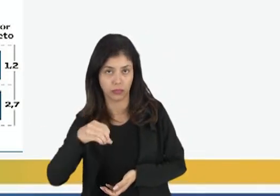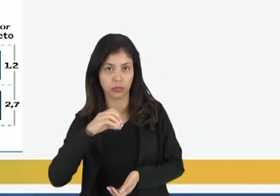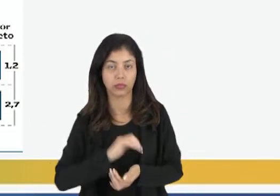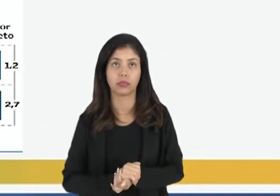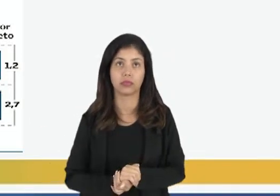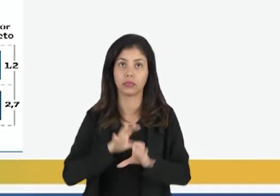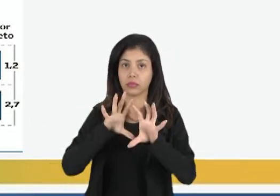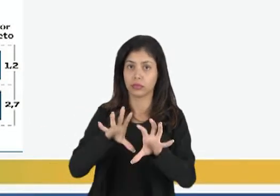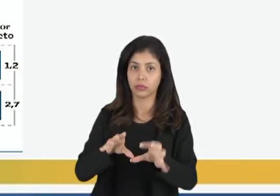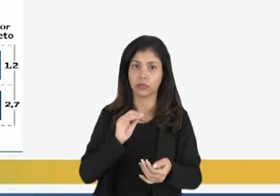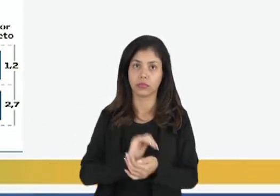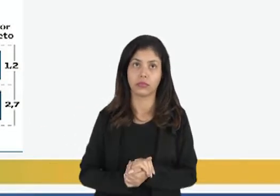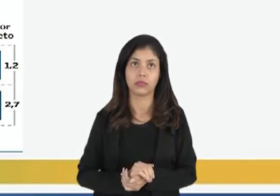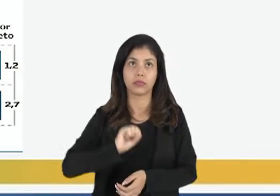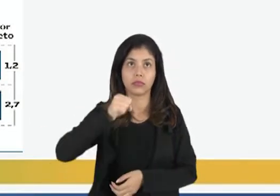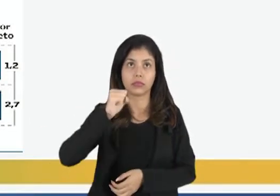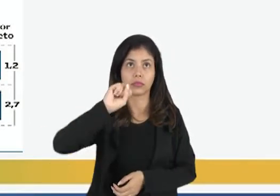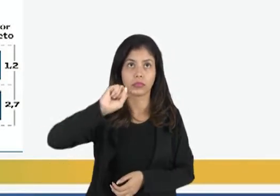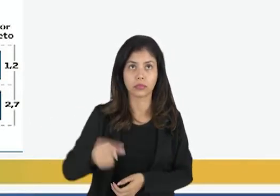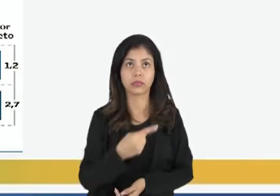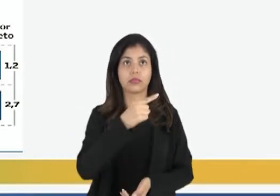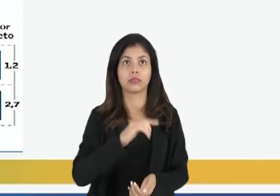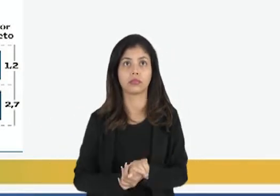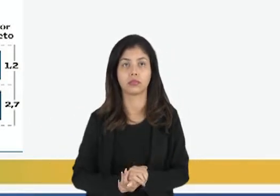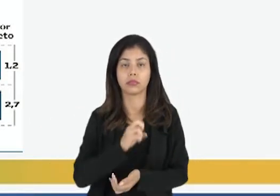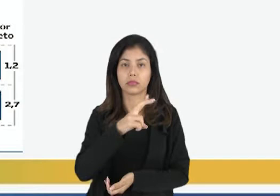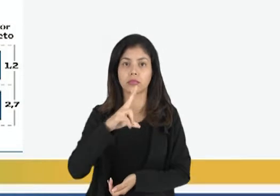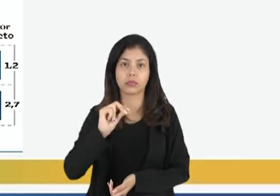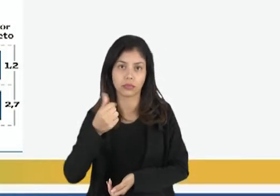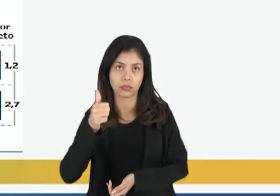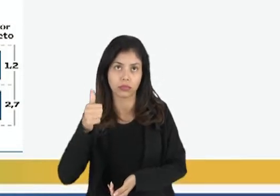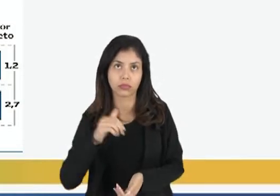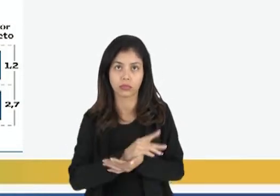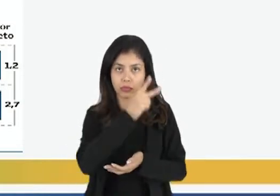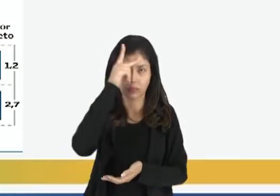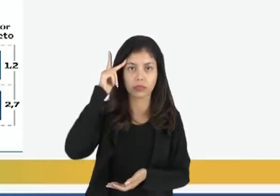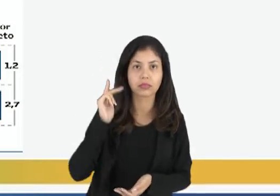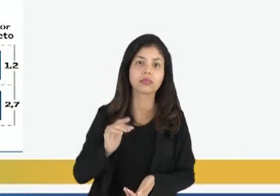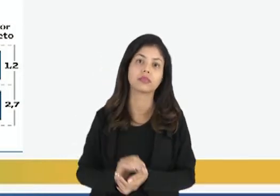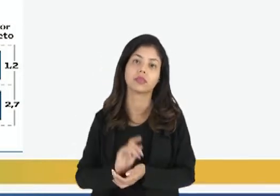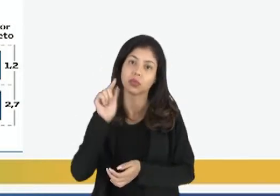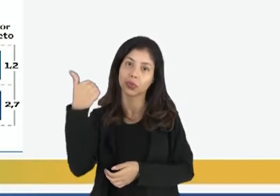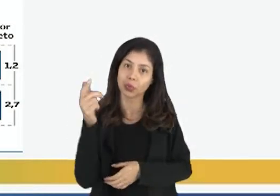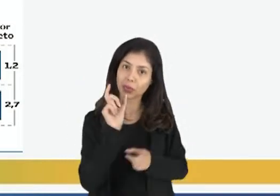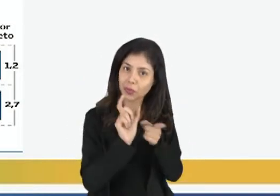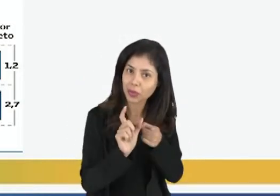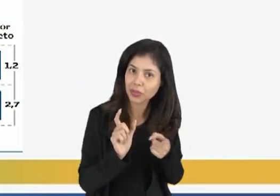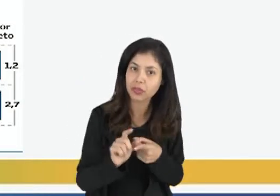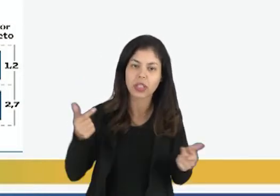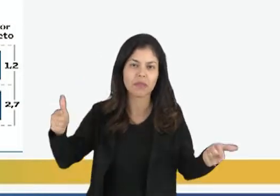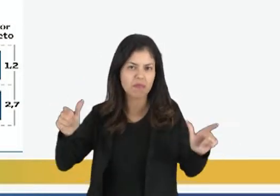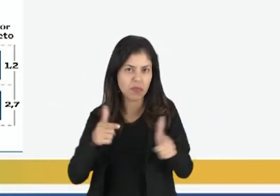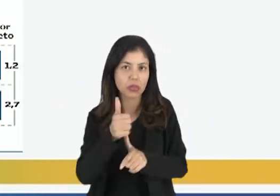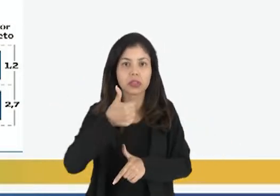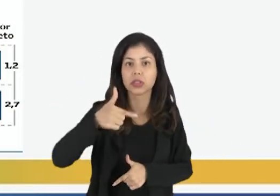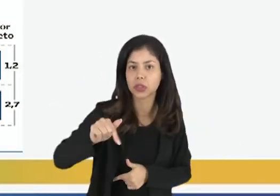isso atingiu 8.511 pessoas. Em outras palavras, menos de